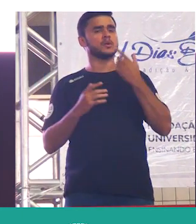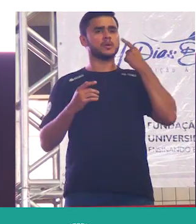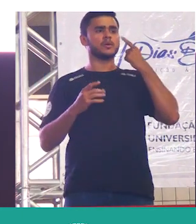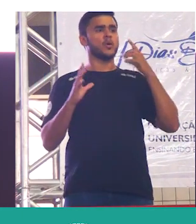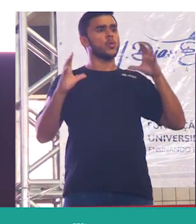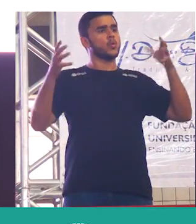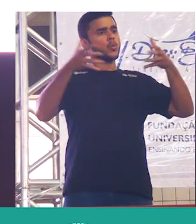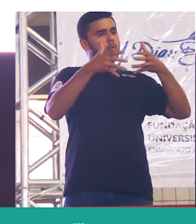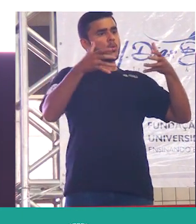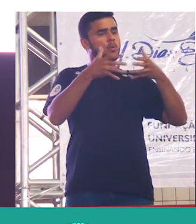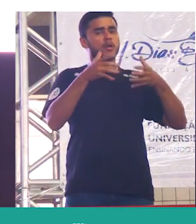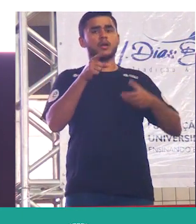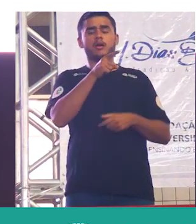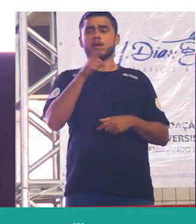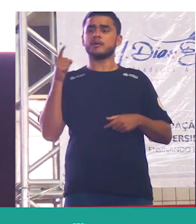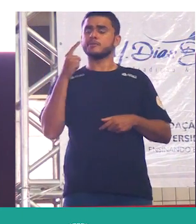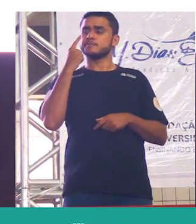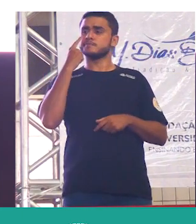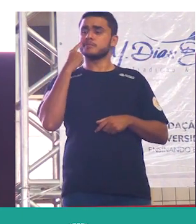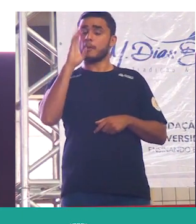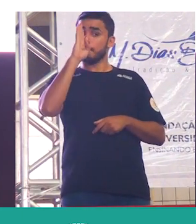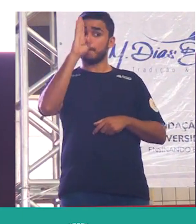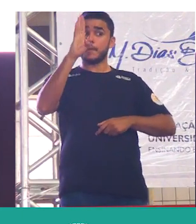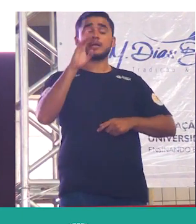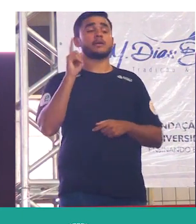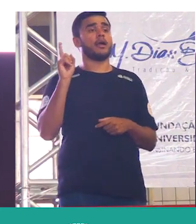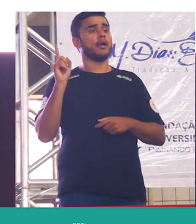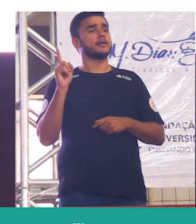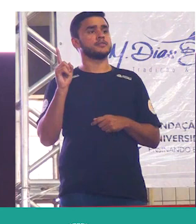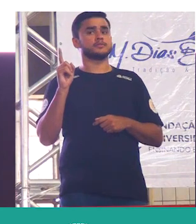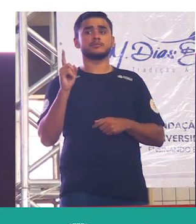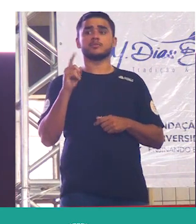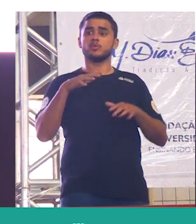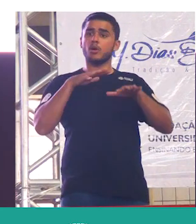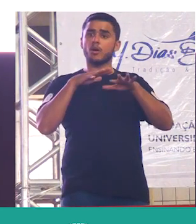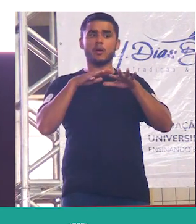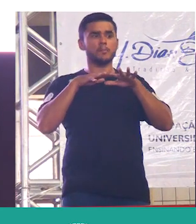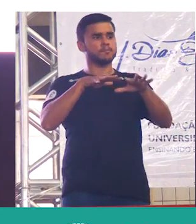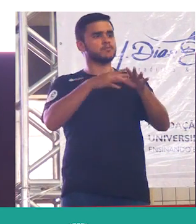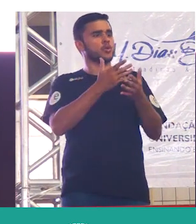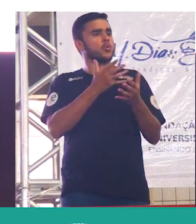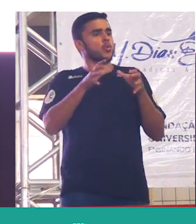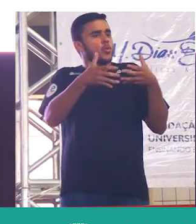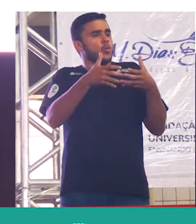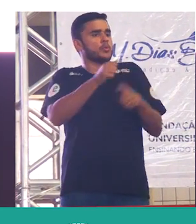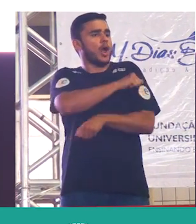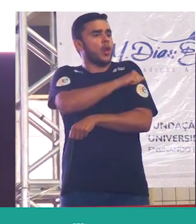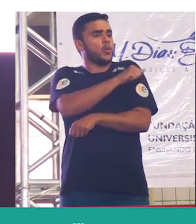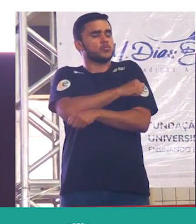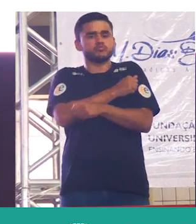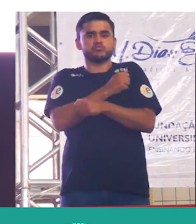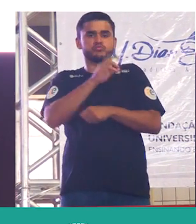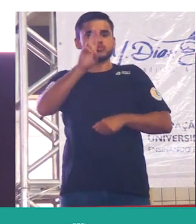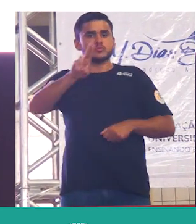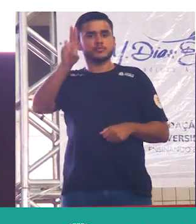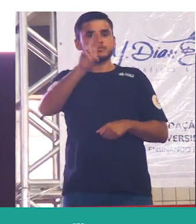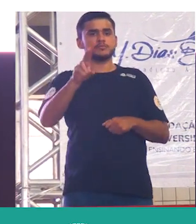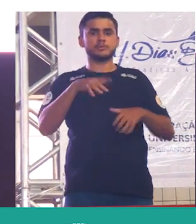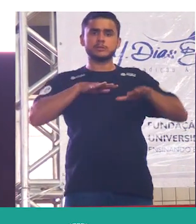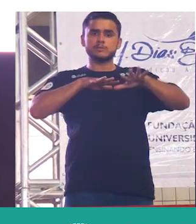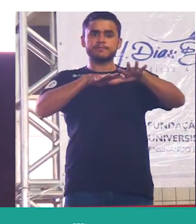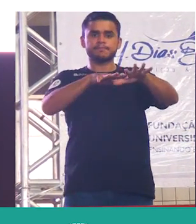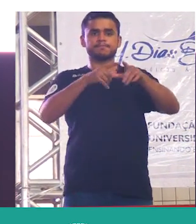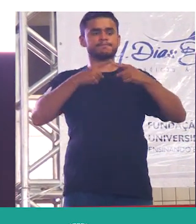da sociedade civil, principalmente o movimento estudantil, não